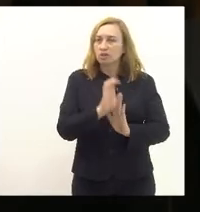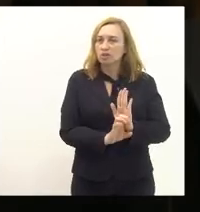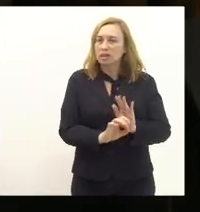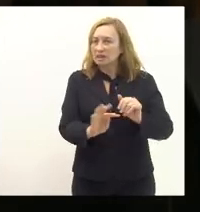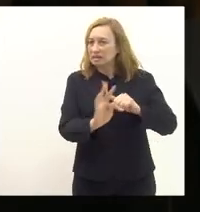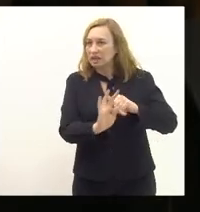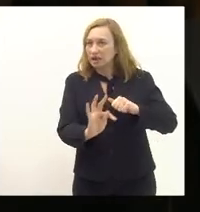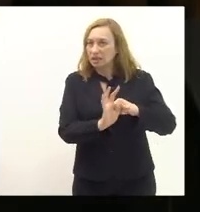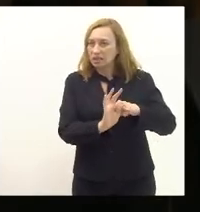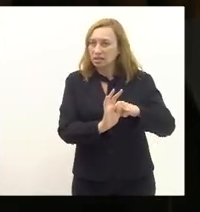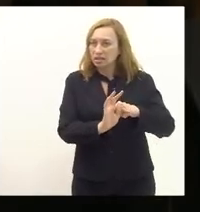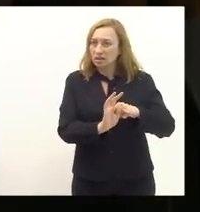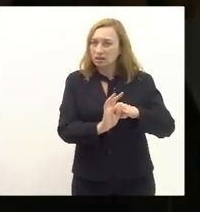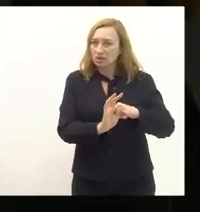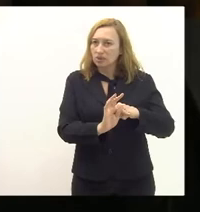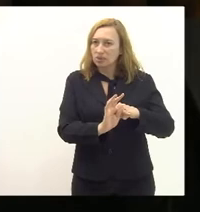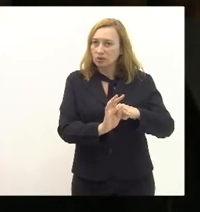muito